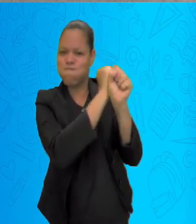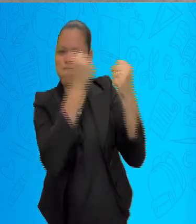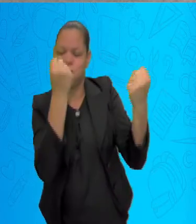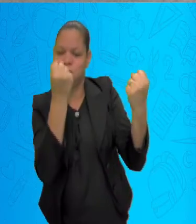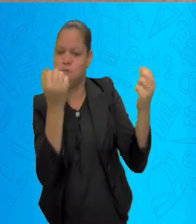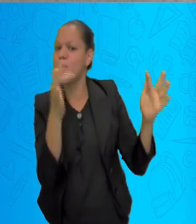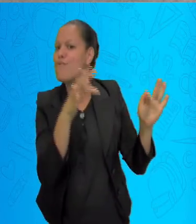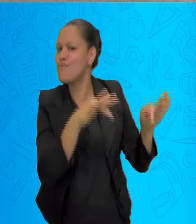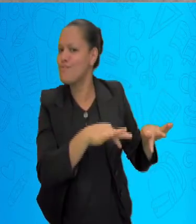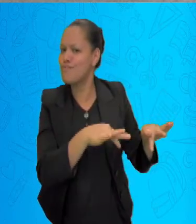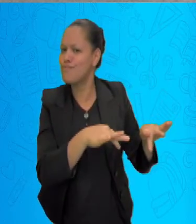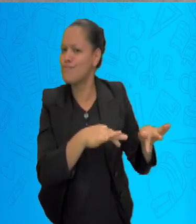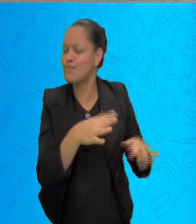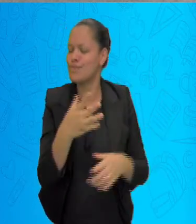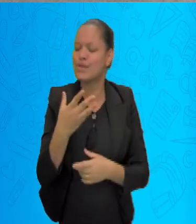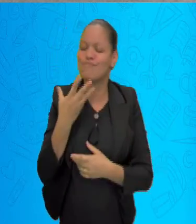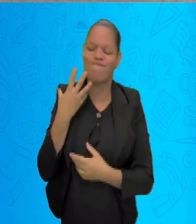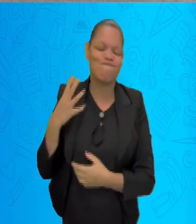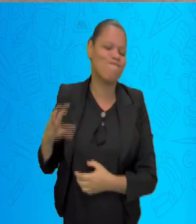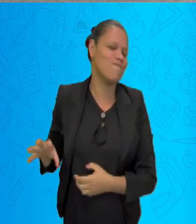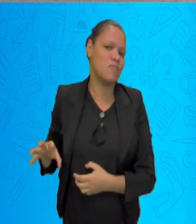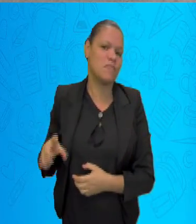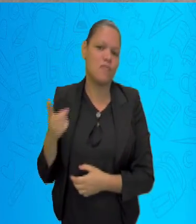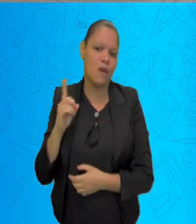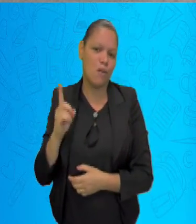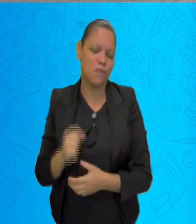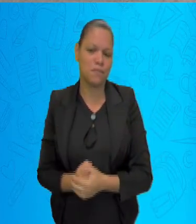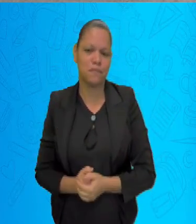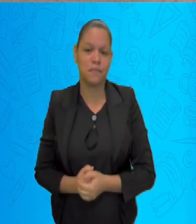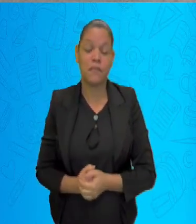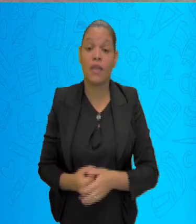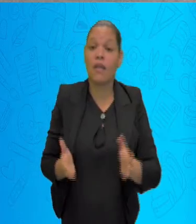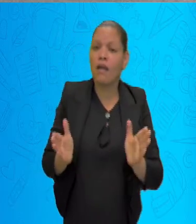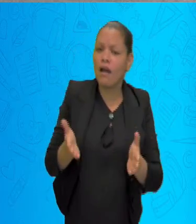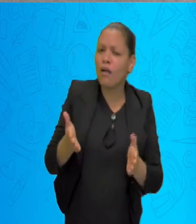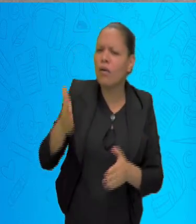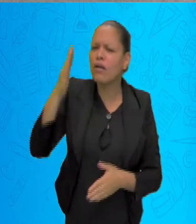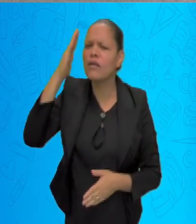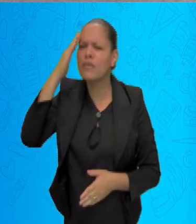mesmo usando essa mesma mão de obra. Vamos entender um pouco